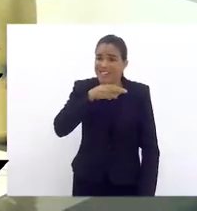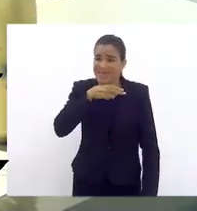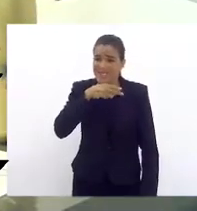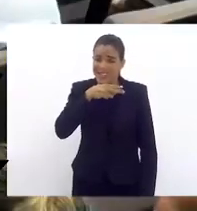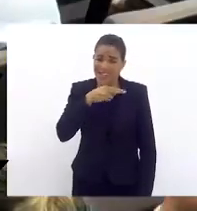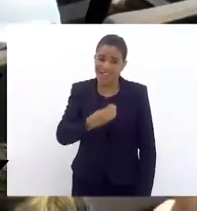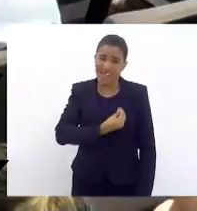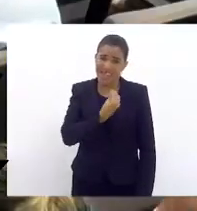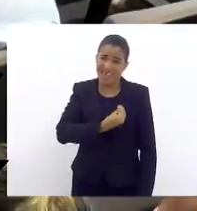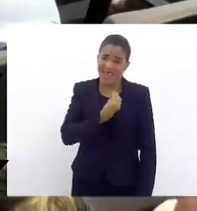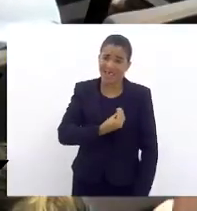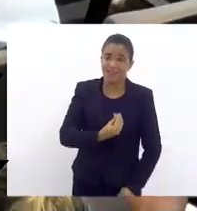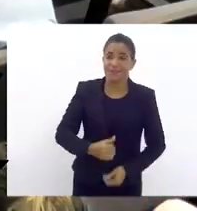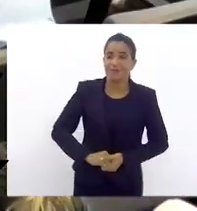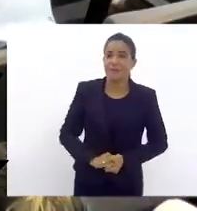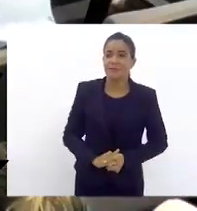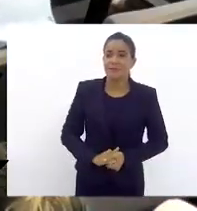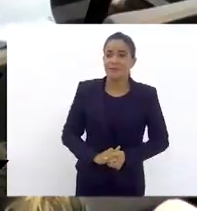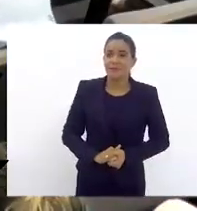isso